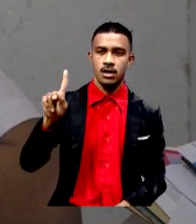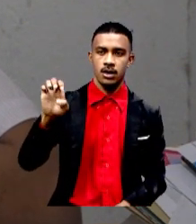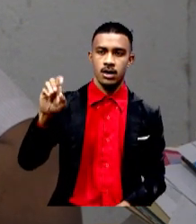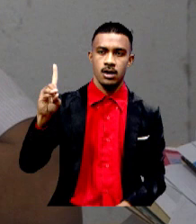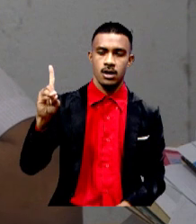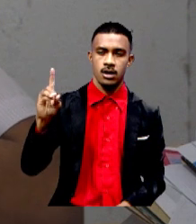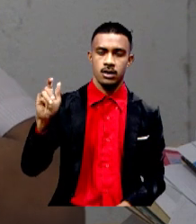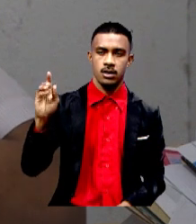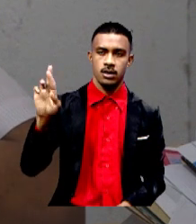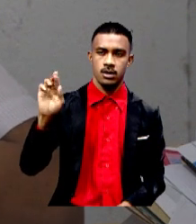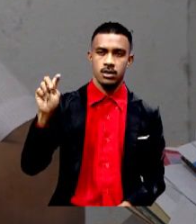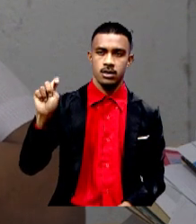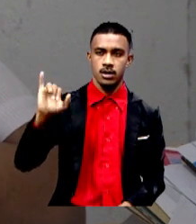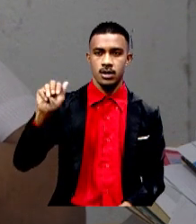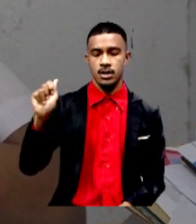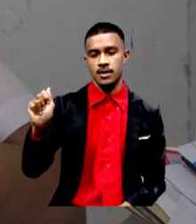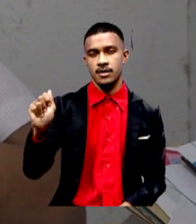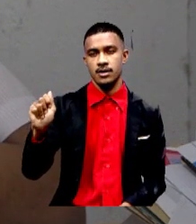Guido Valadares.